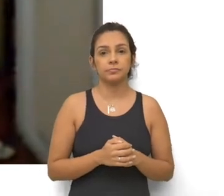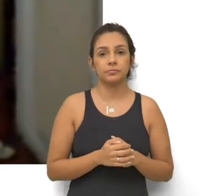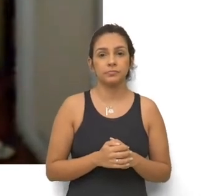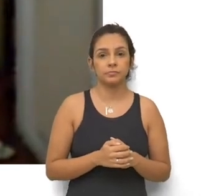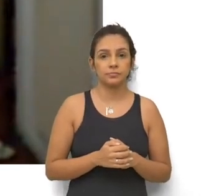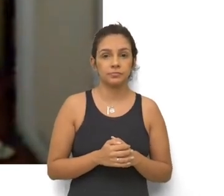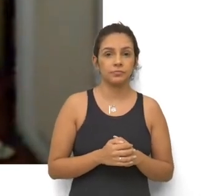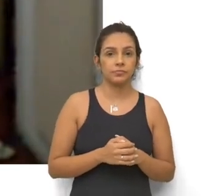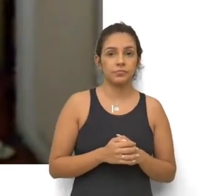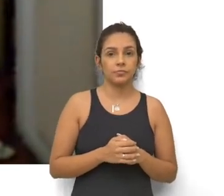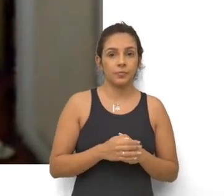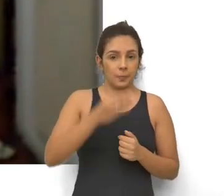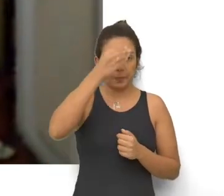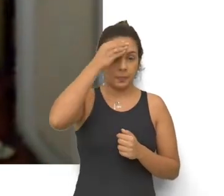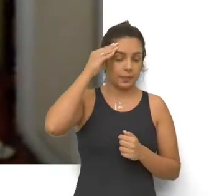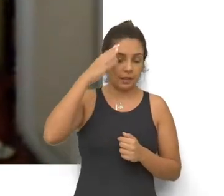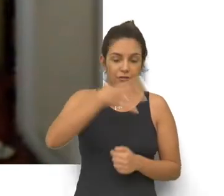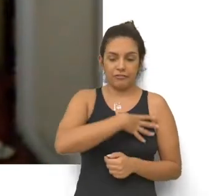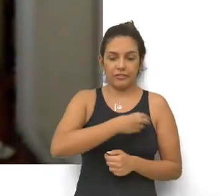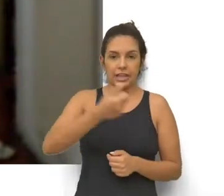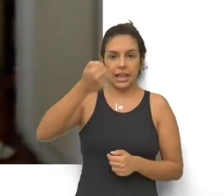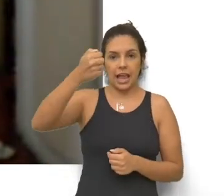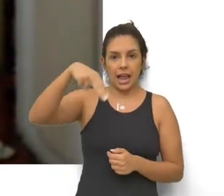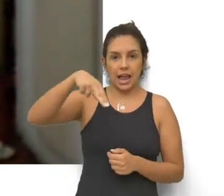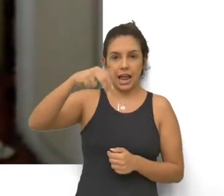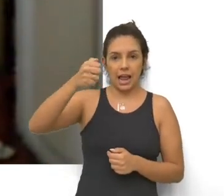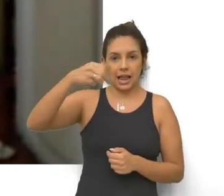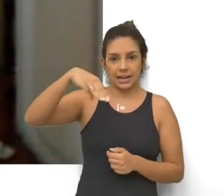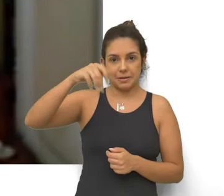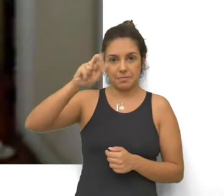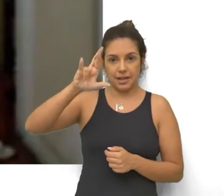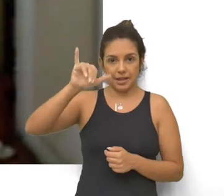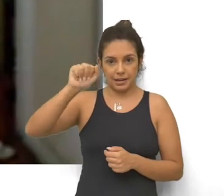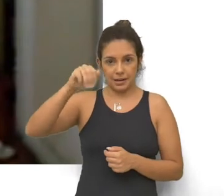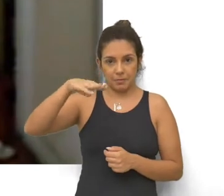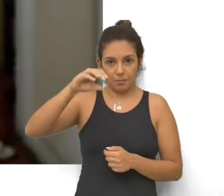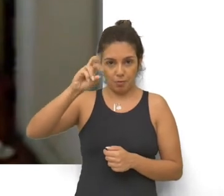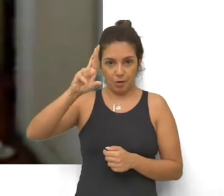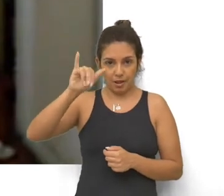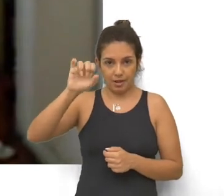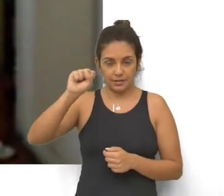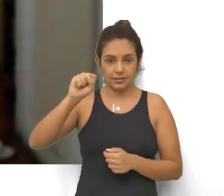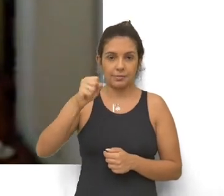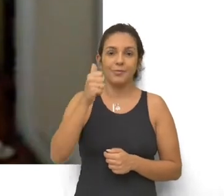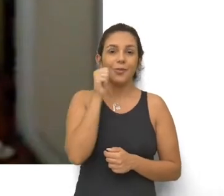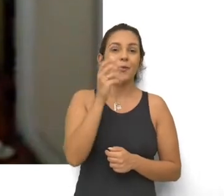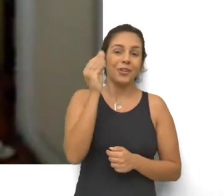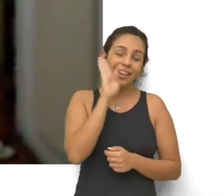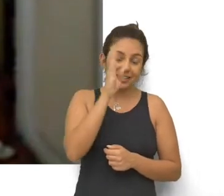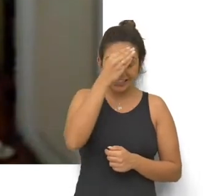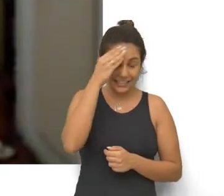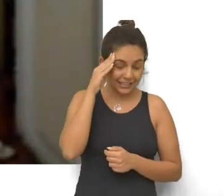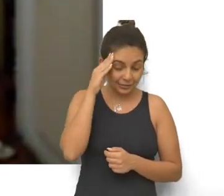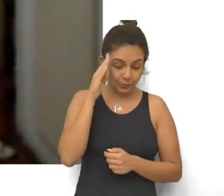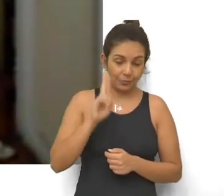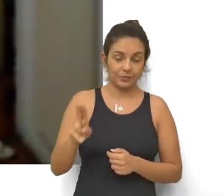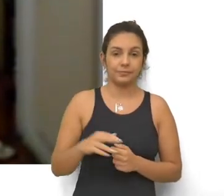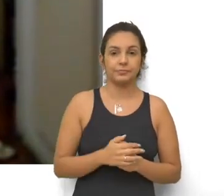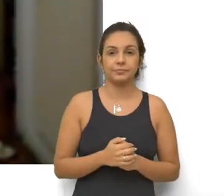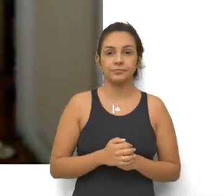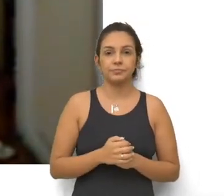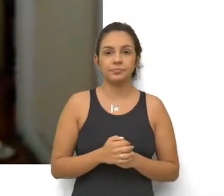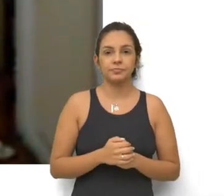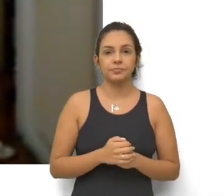Esqueci o nome da filha da Maria Moraes, puxa vida, é errado, eu devia ter, porque ela é uma menina muito legal, uma moça muito legal, talvez eu me lembre. A